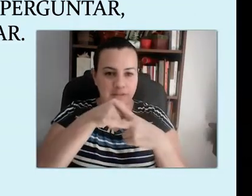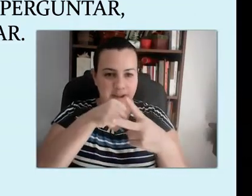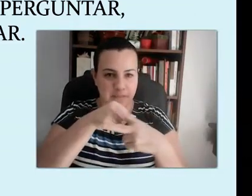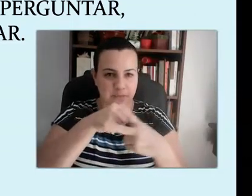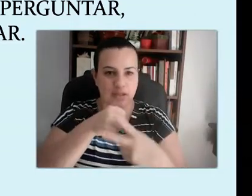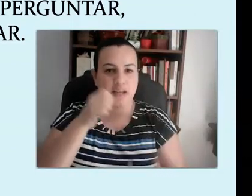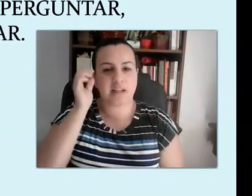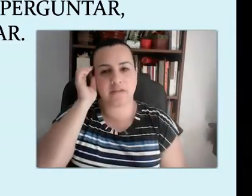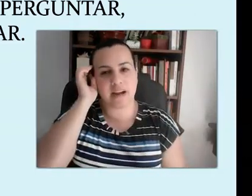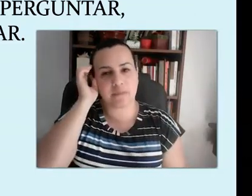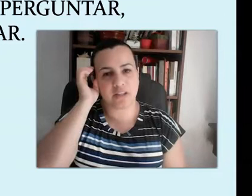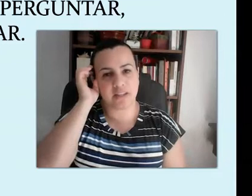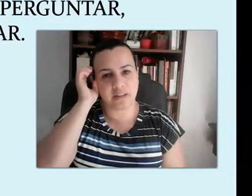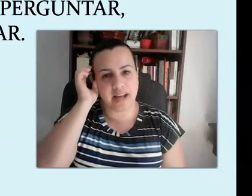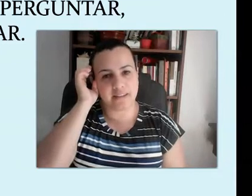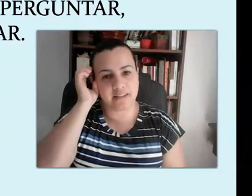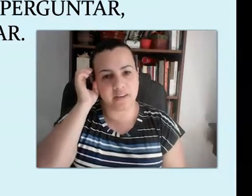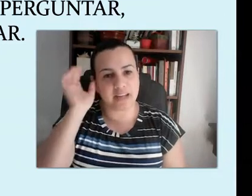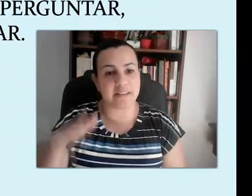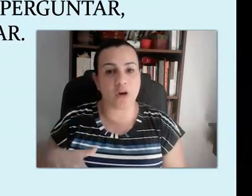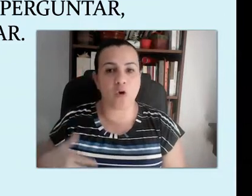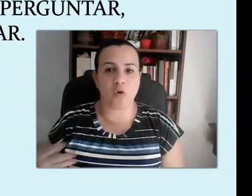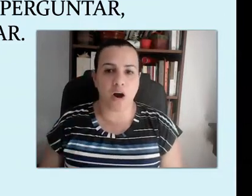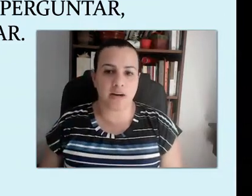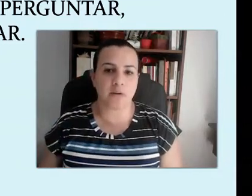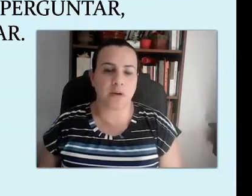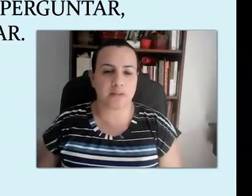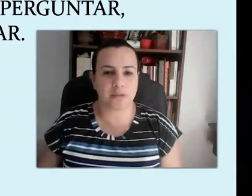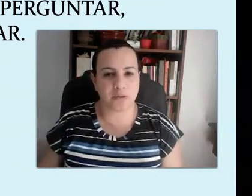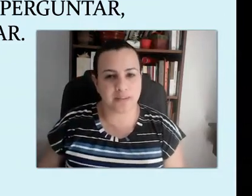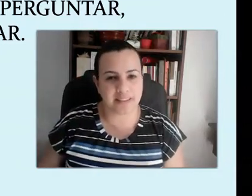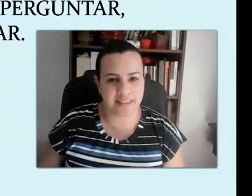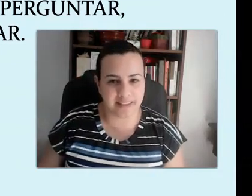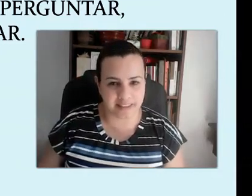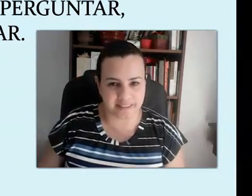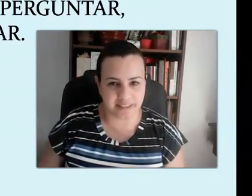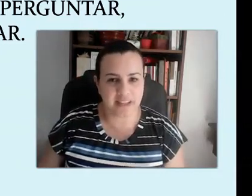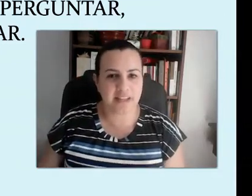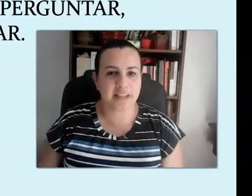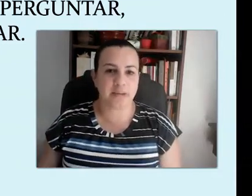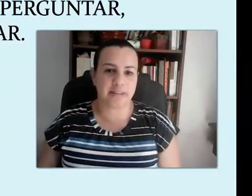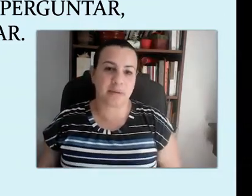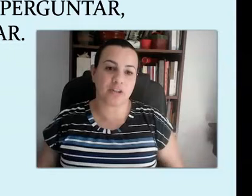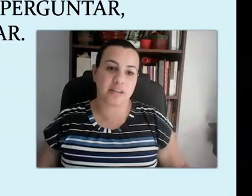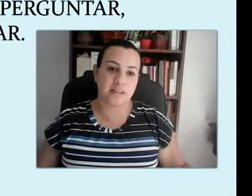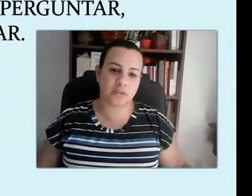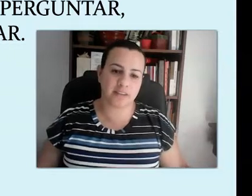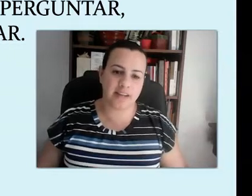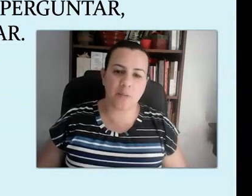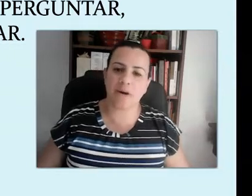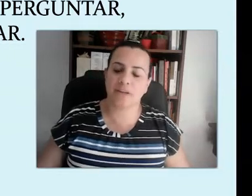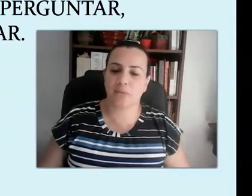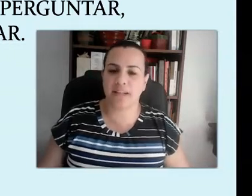tipos de verbos. Então, verbos direcionais, eles são aqueles que concordam com as pessoas da sentença. Então, exemplo, a